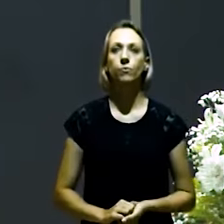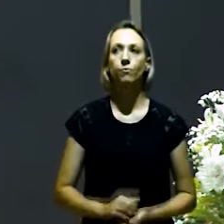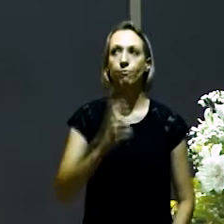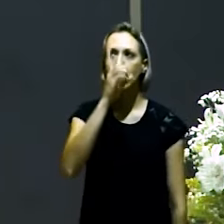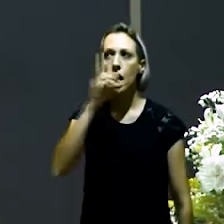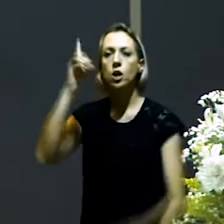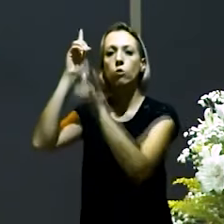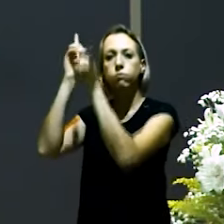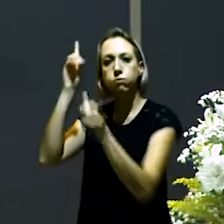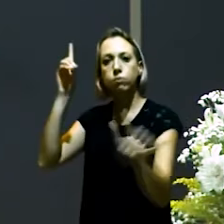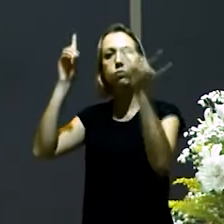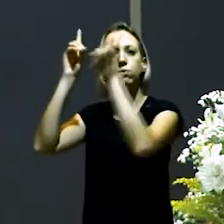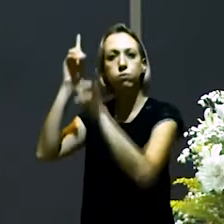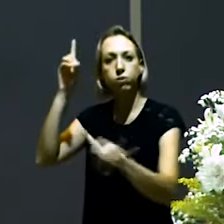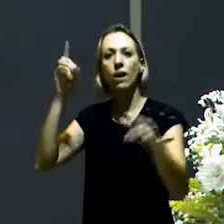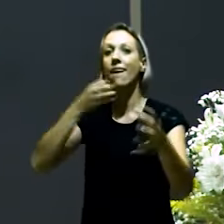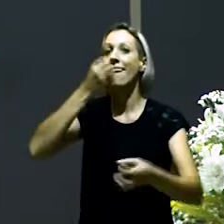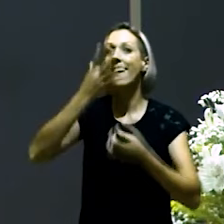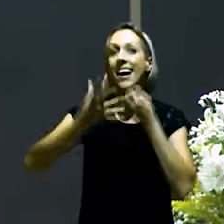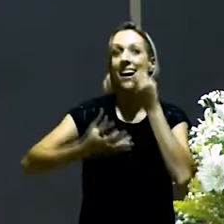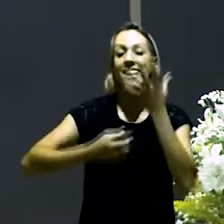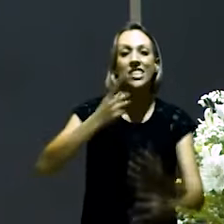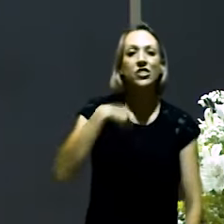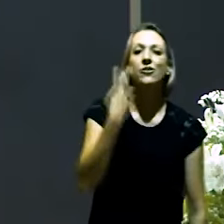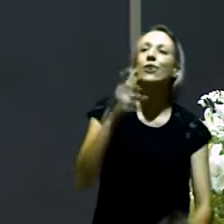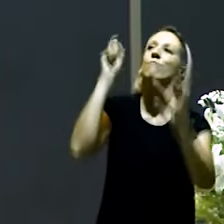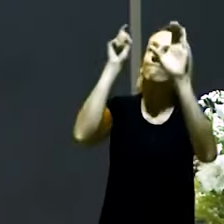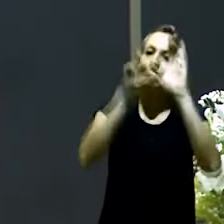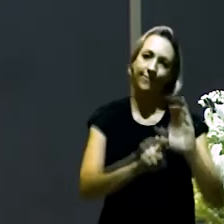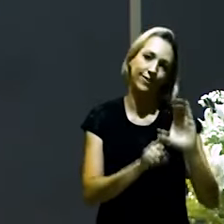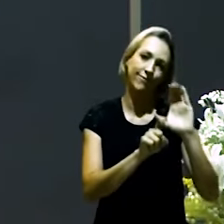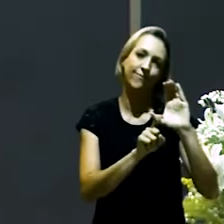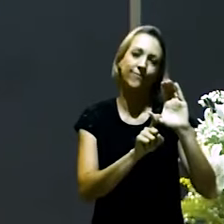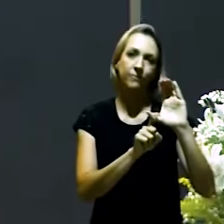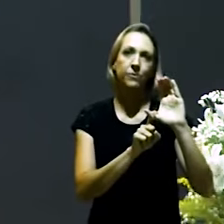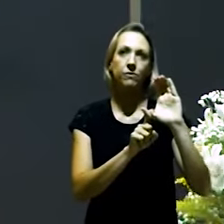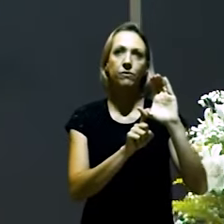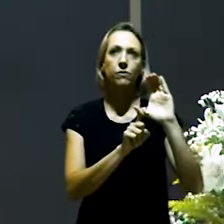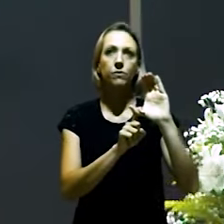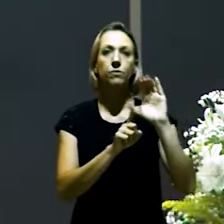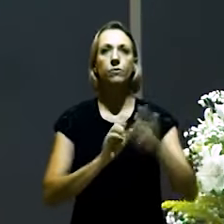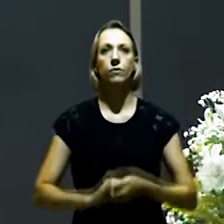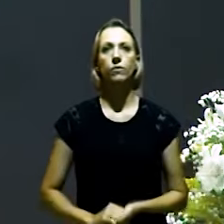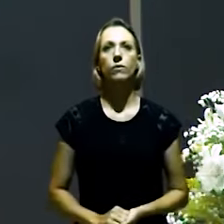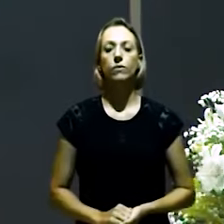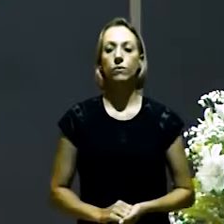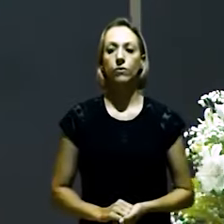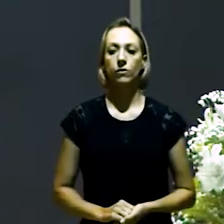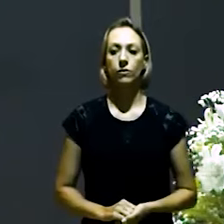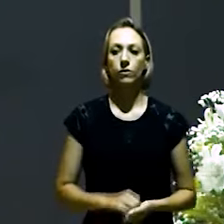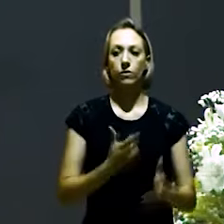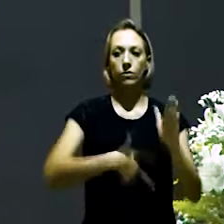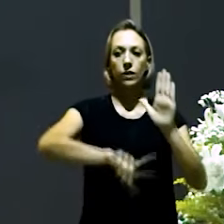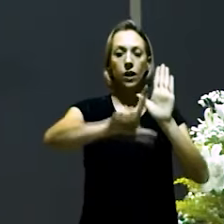revelava a sua vontade, mas nós nos tornávamos devedores. A lei veio e revelou a vontade de Deus, e o homem olha para o que Deus